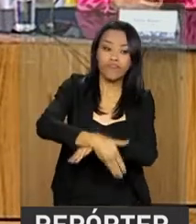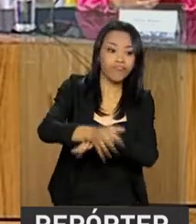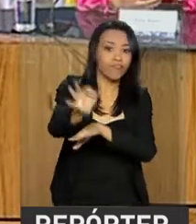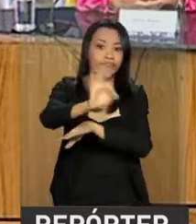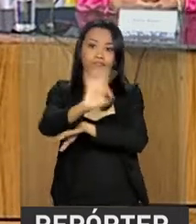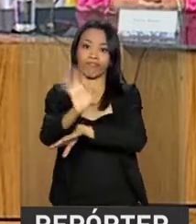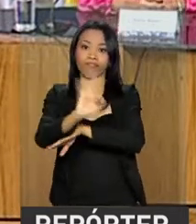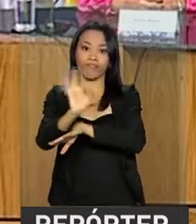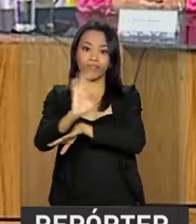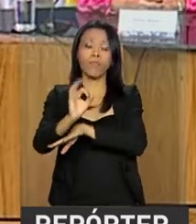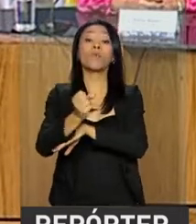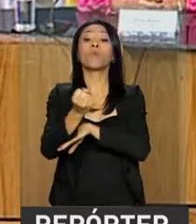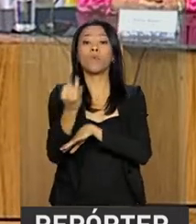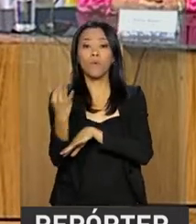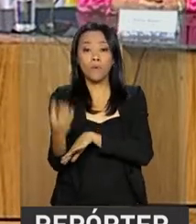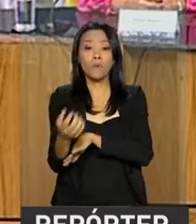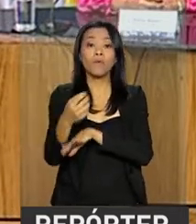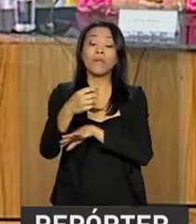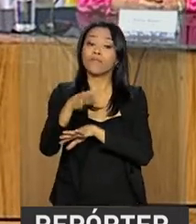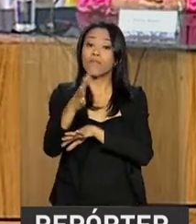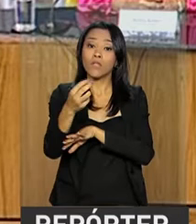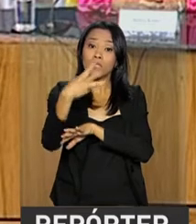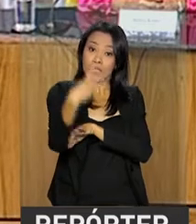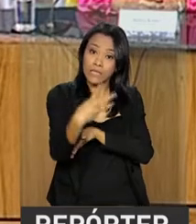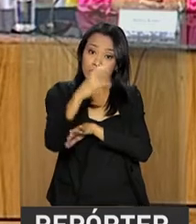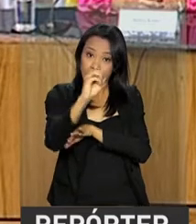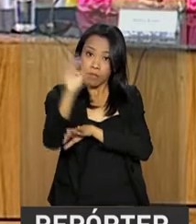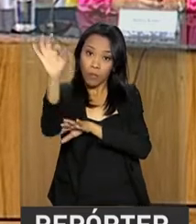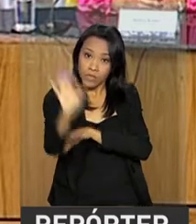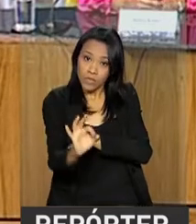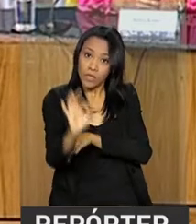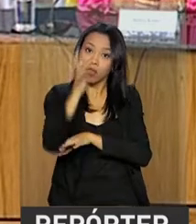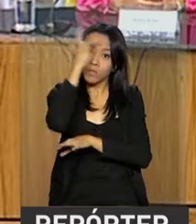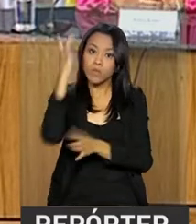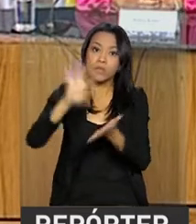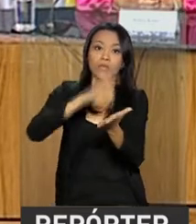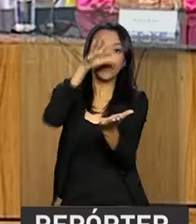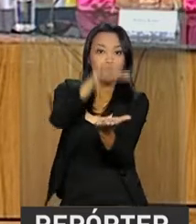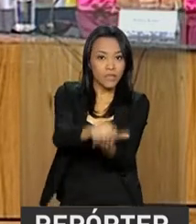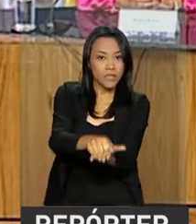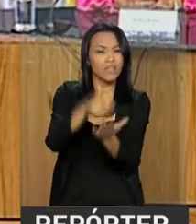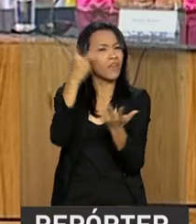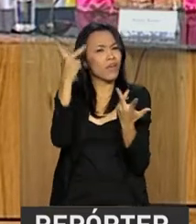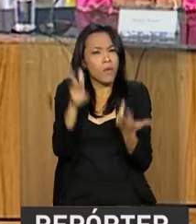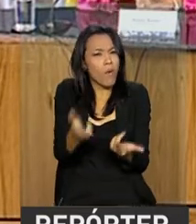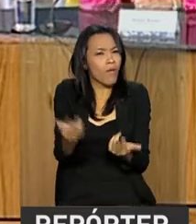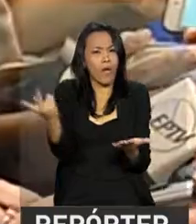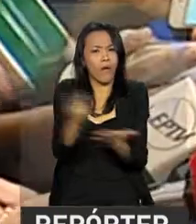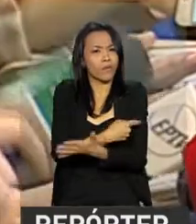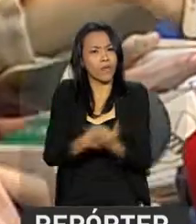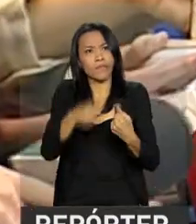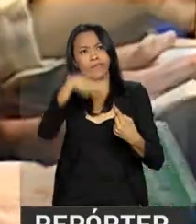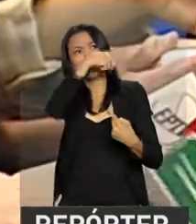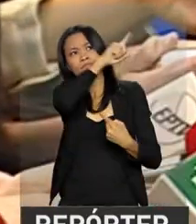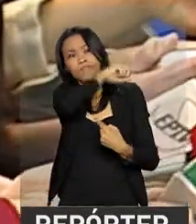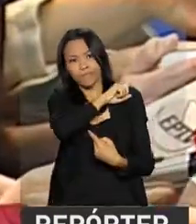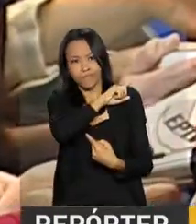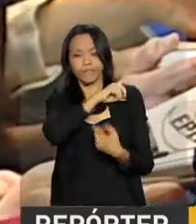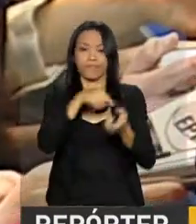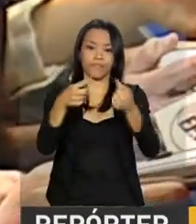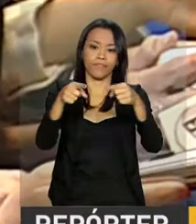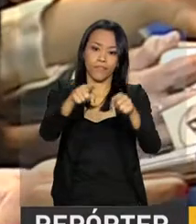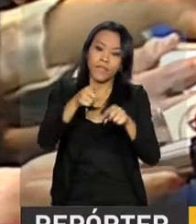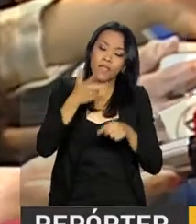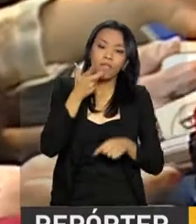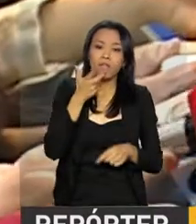compareceram chegarão a 30% dos inscritos o que é a média dos anos anteriores felizmente tudo